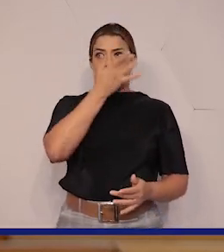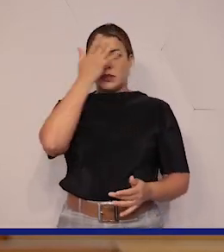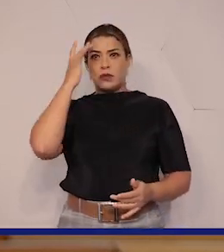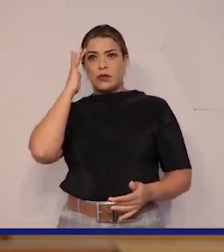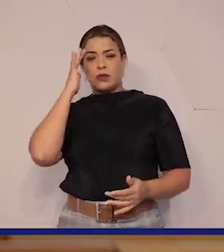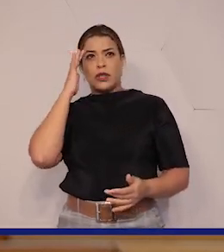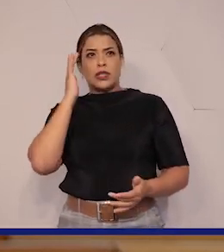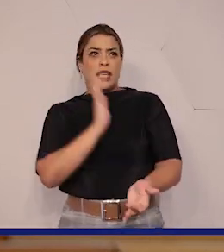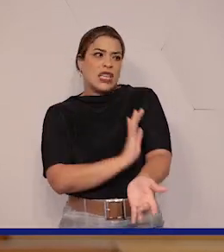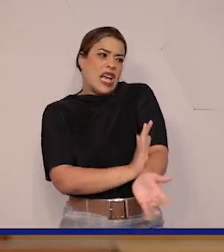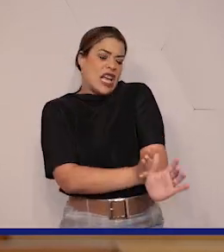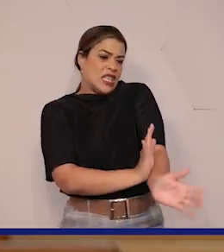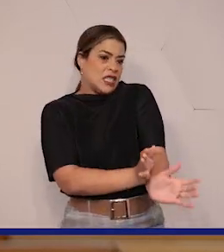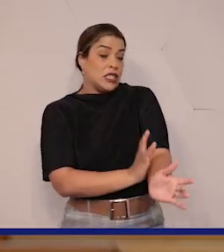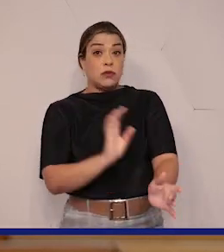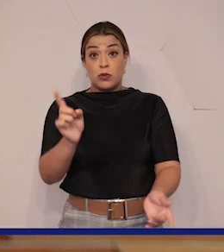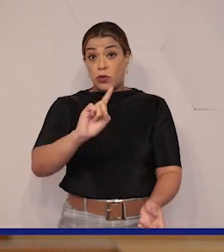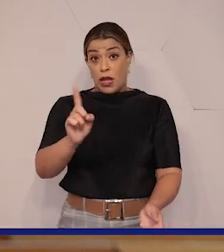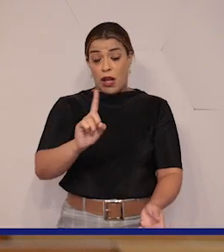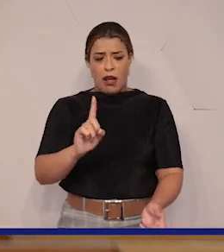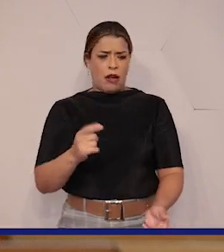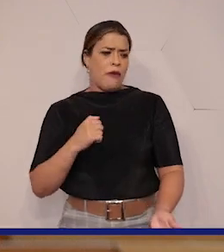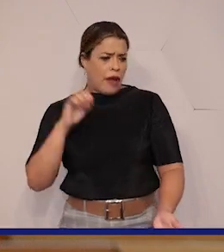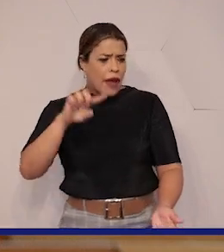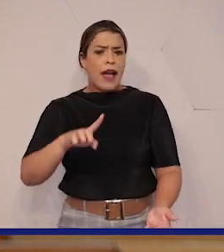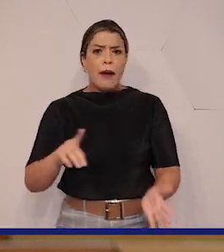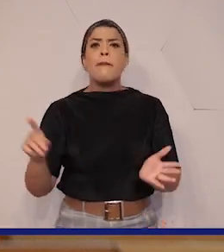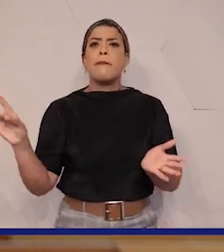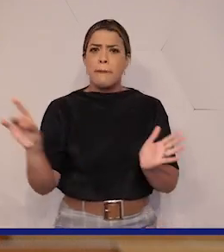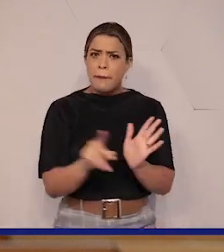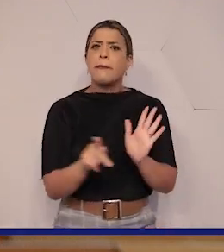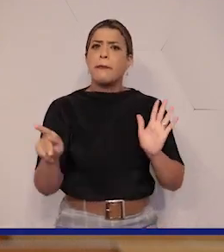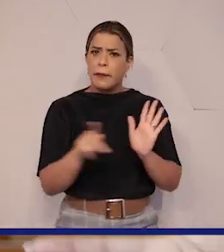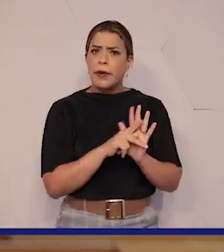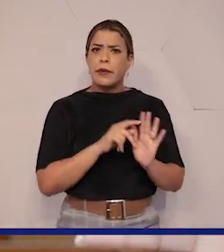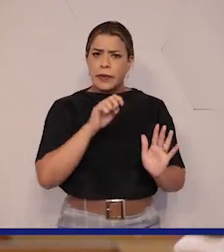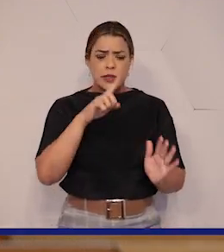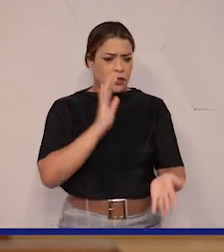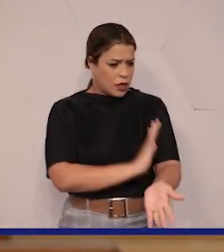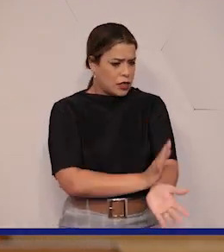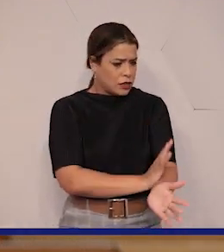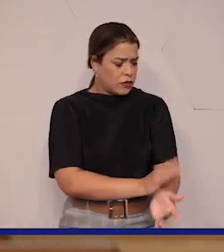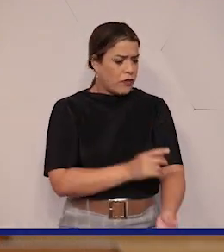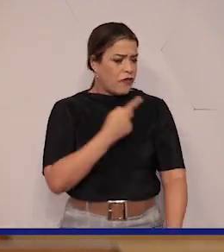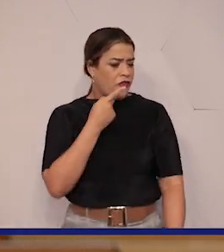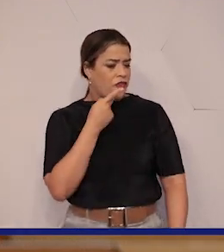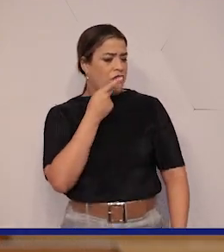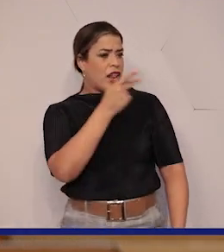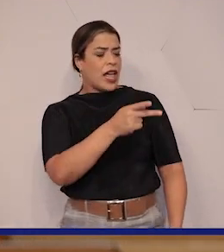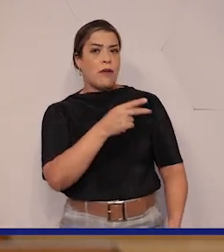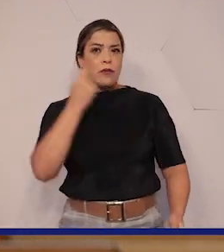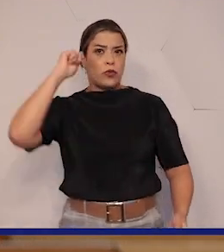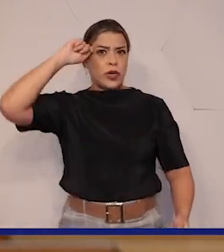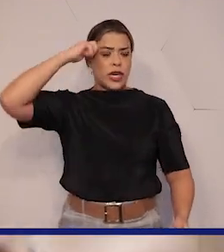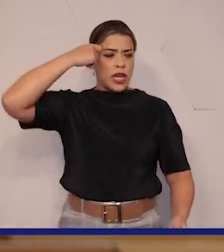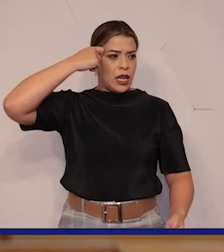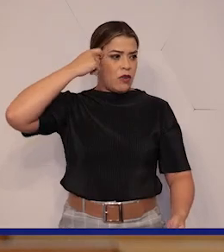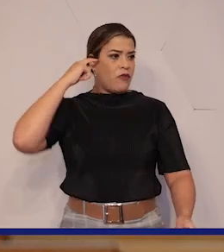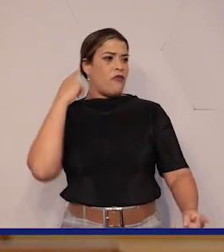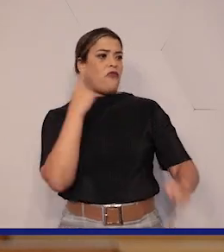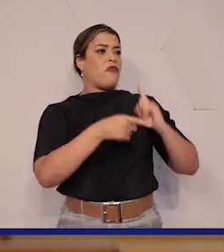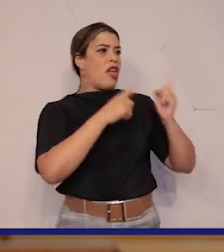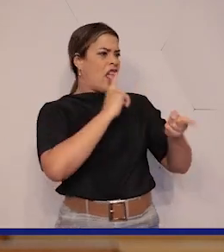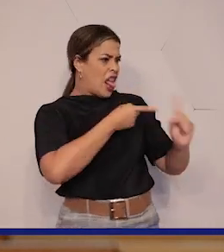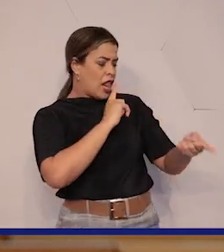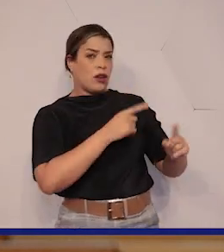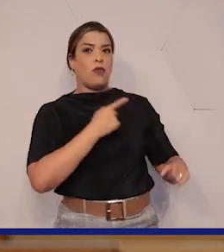também compreender o racismo, porque acha que só é racismo se olhar para um negro e dirigir ele alguma